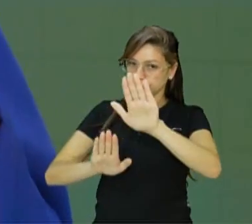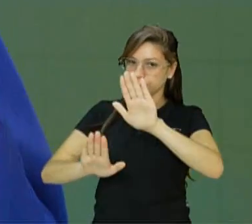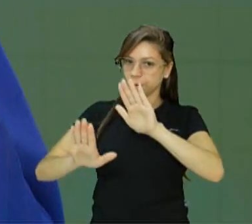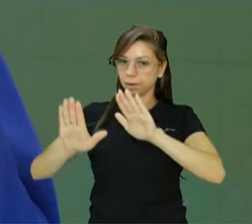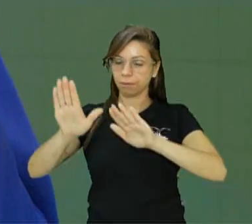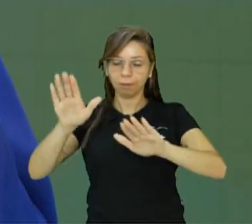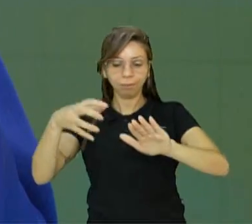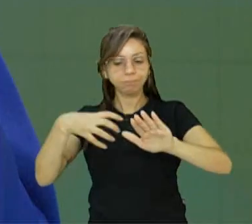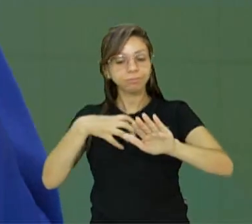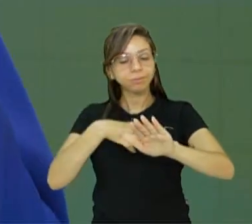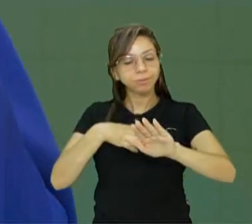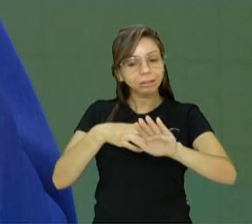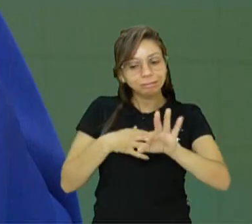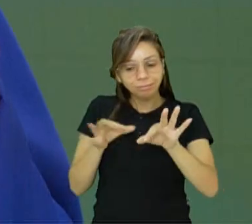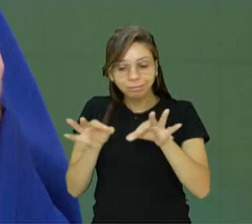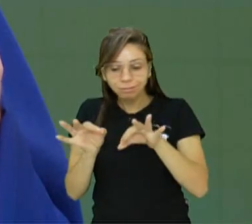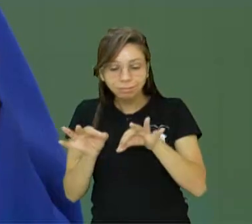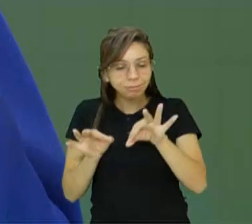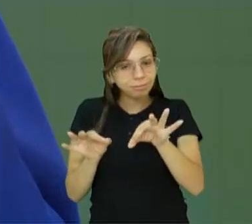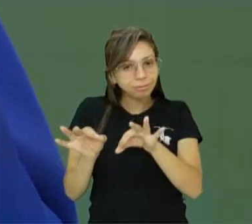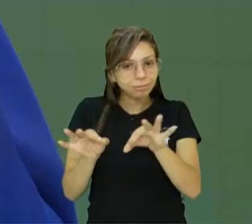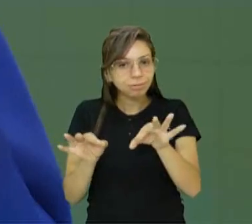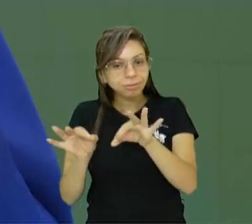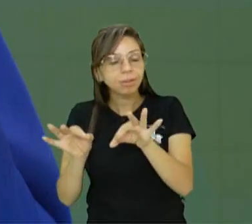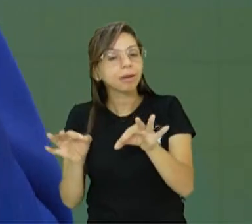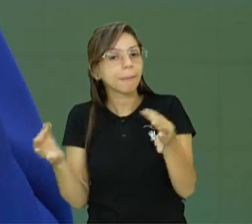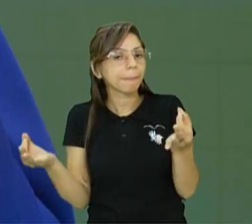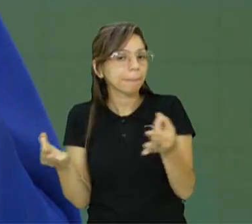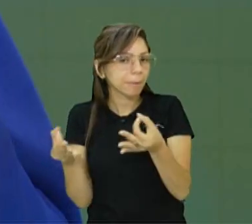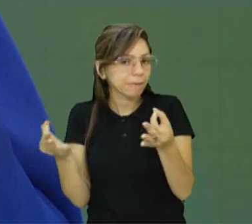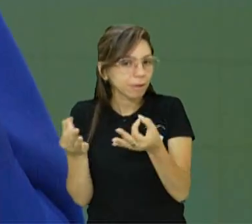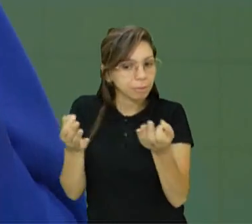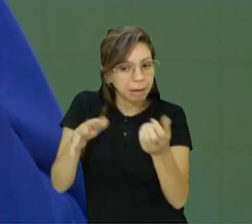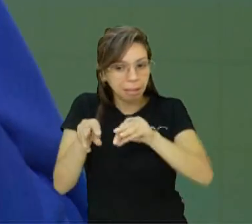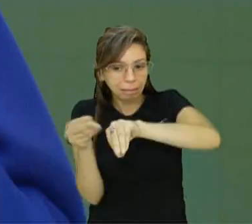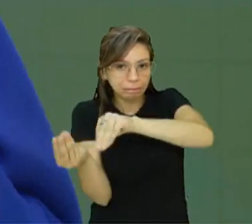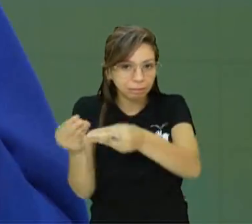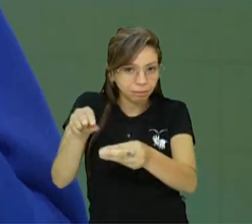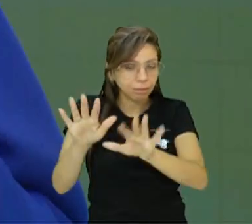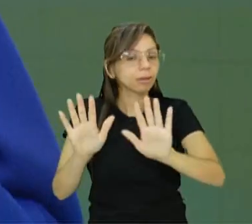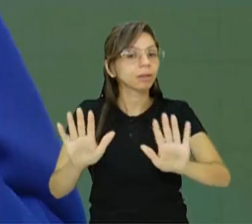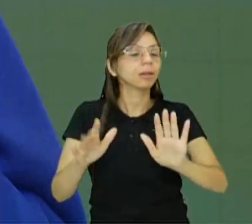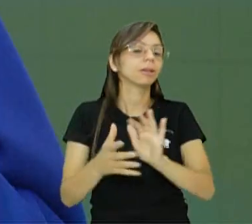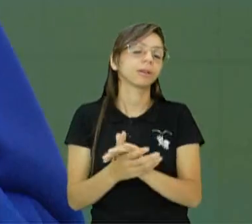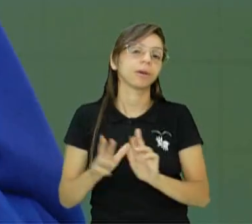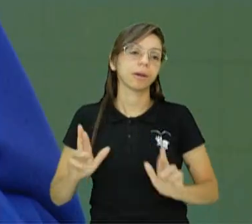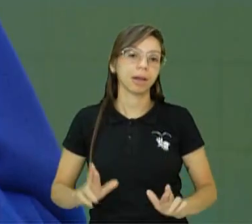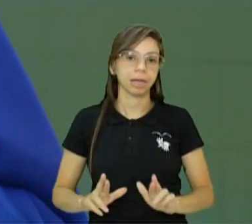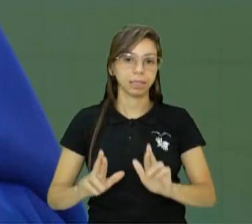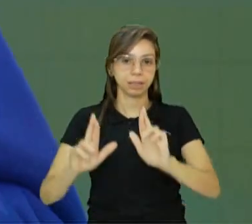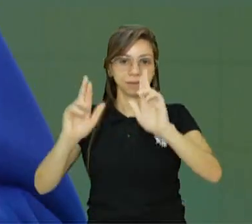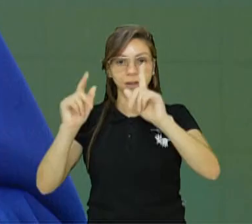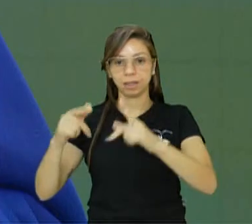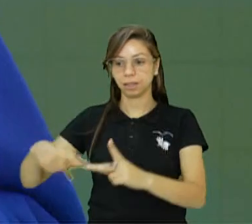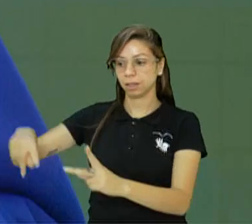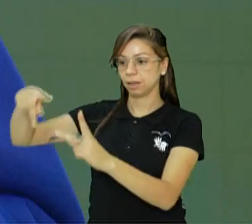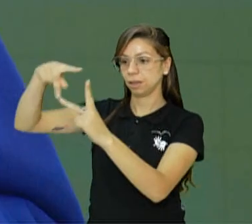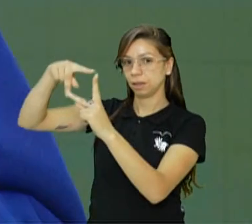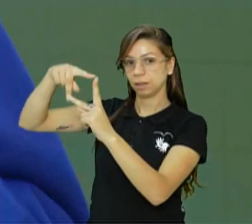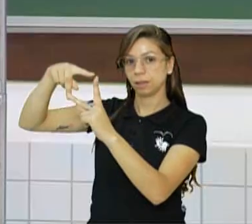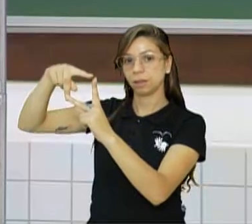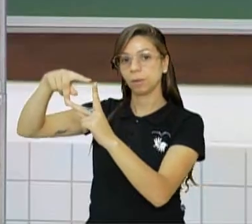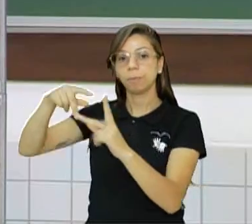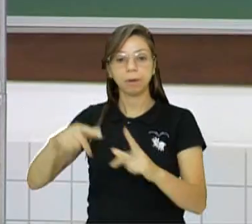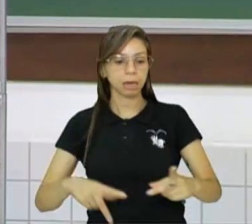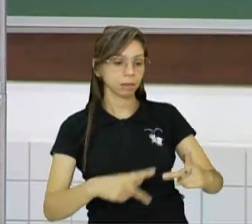ali com jeitinho a montagem para não ficar tudo torto, tá bom? Qual é a diferença dessa pirâmide para